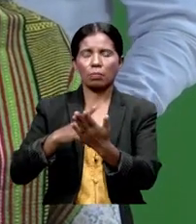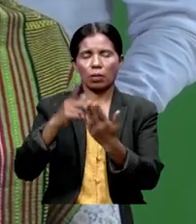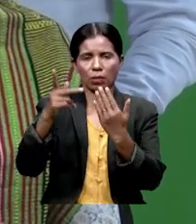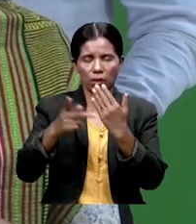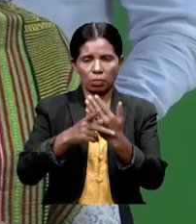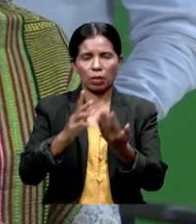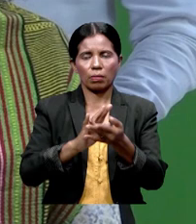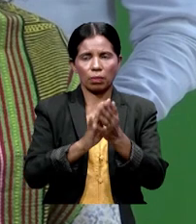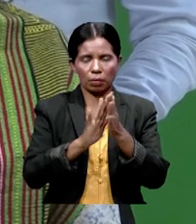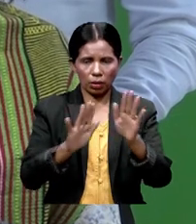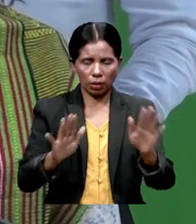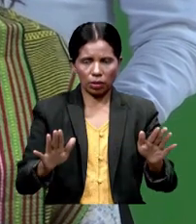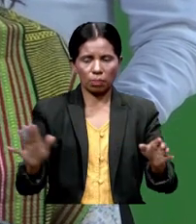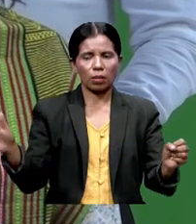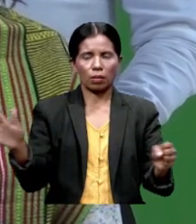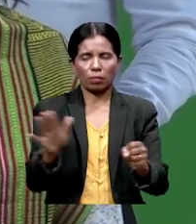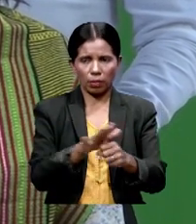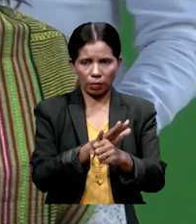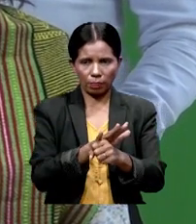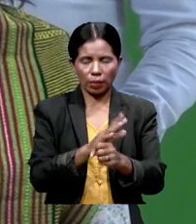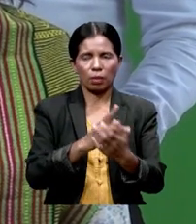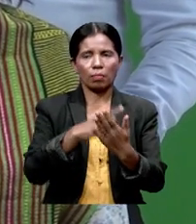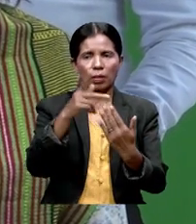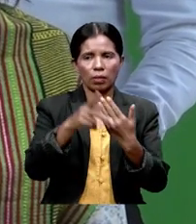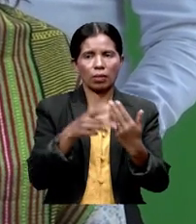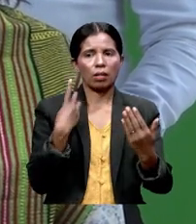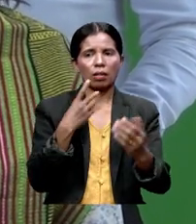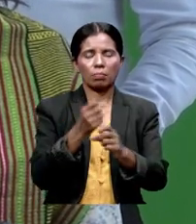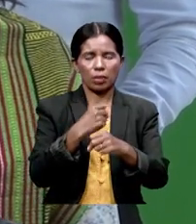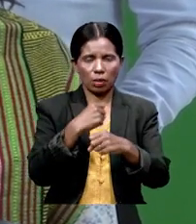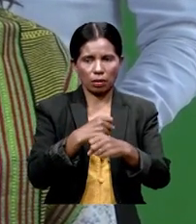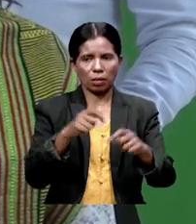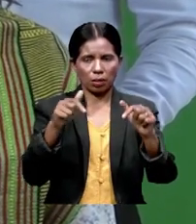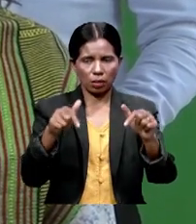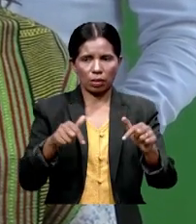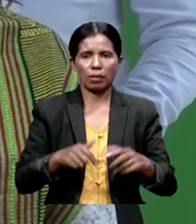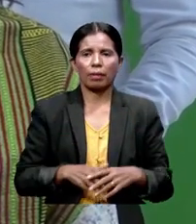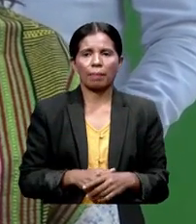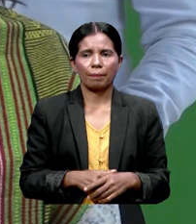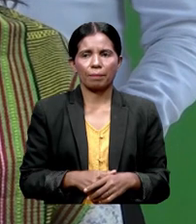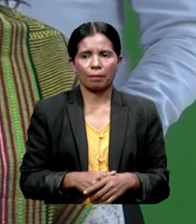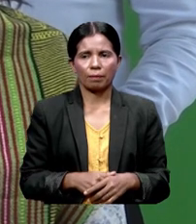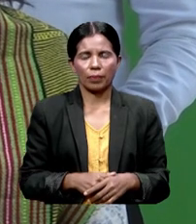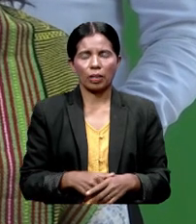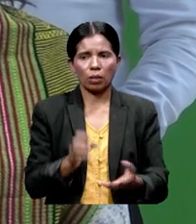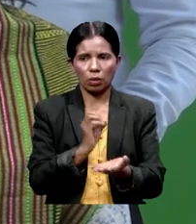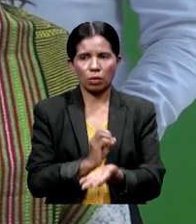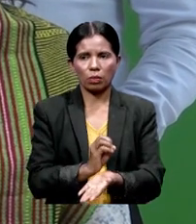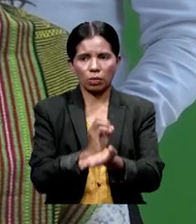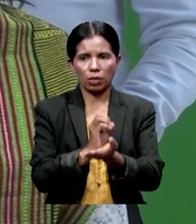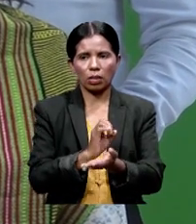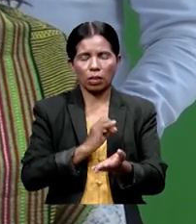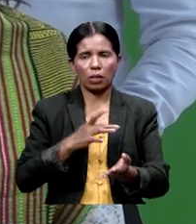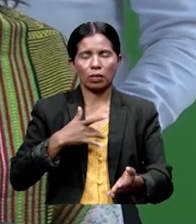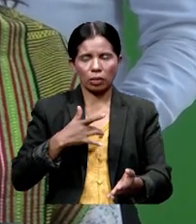capaz, mais completa o programa na a minha laona e a Raioa. Ao